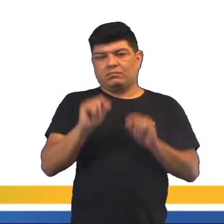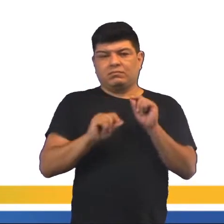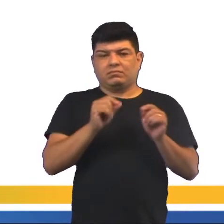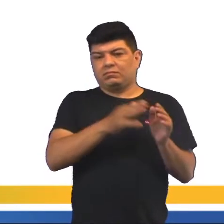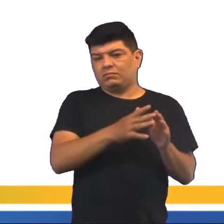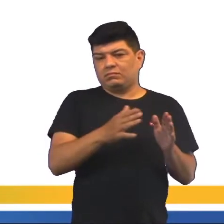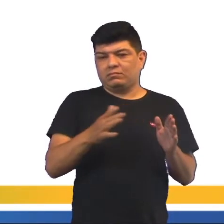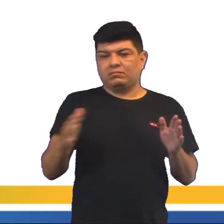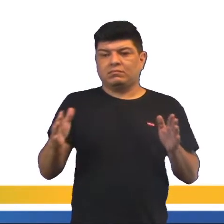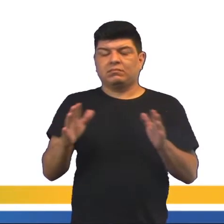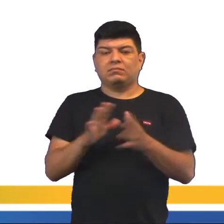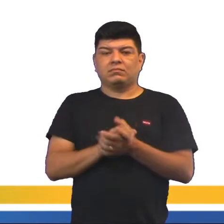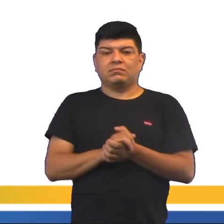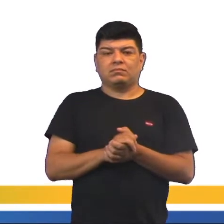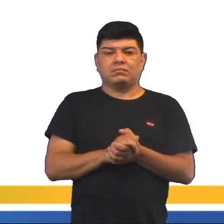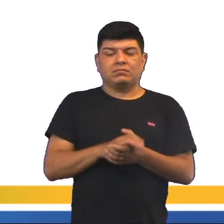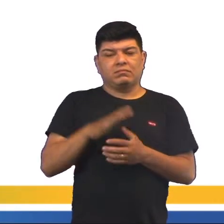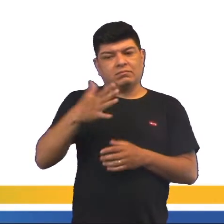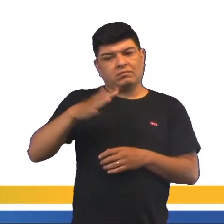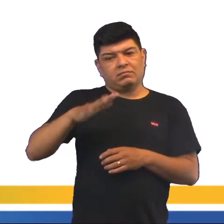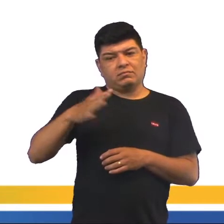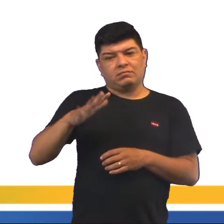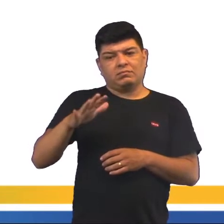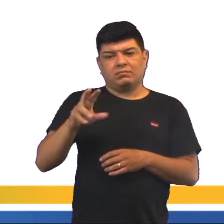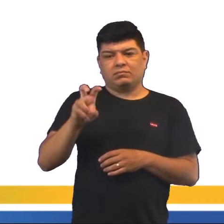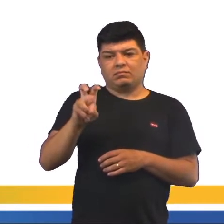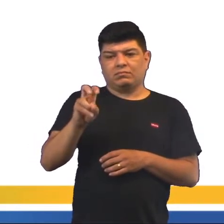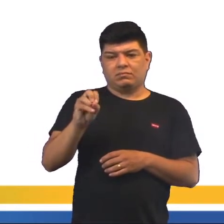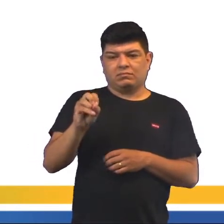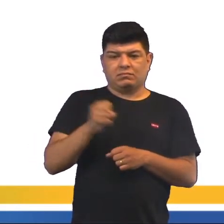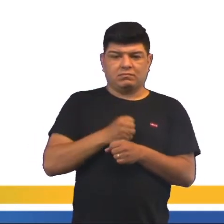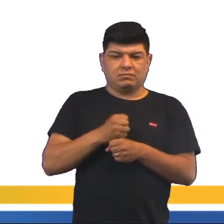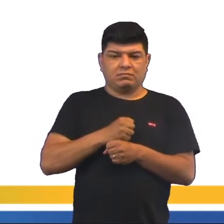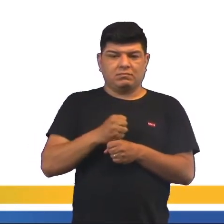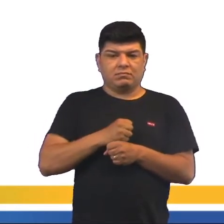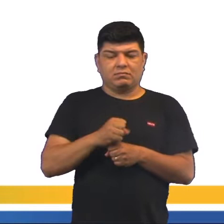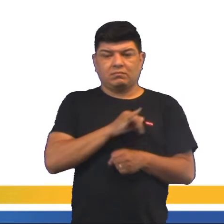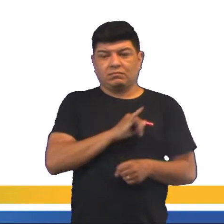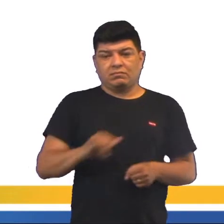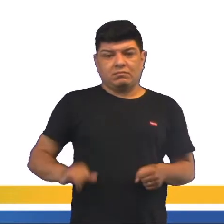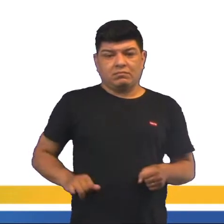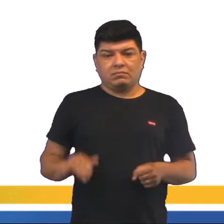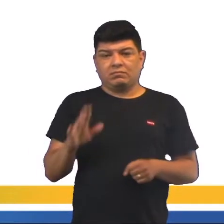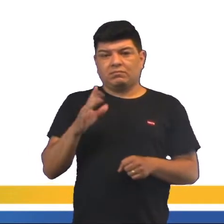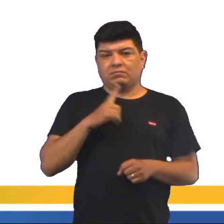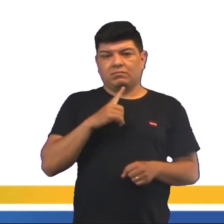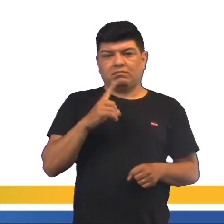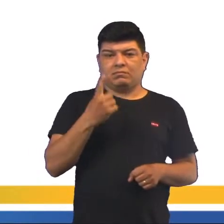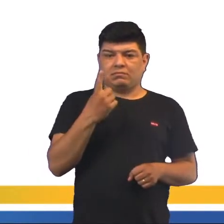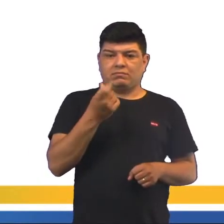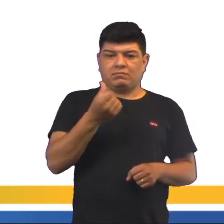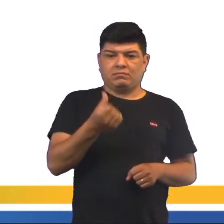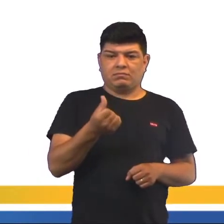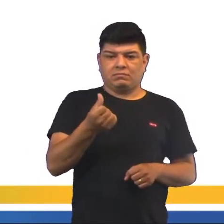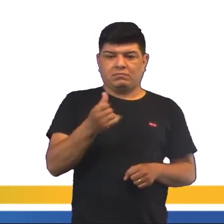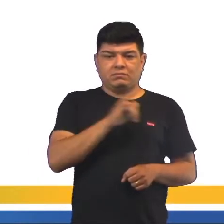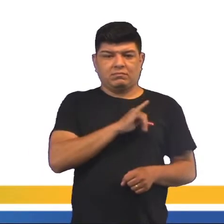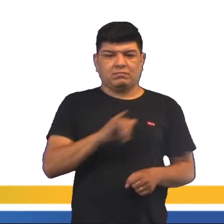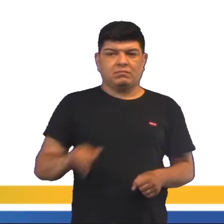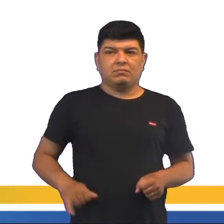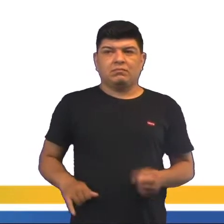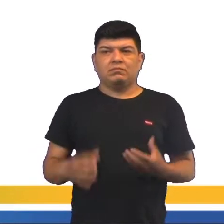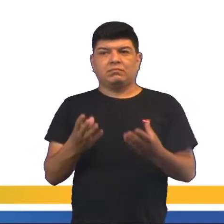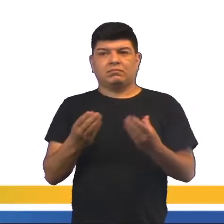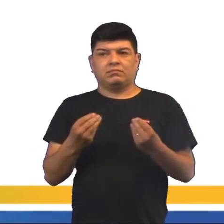desse período, pois em um período aproximado de 50 anos, o Império Romano teve cerca de 16 imperadores,